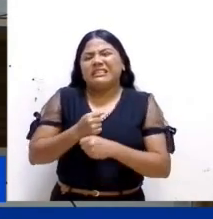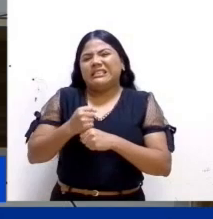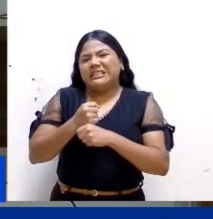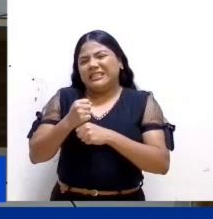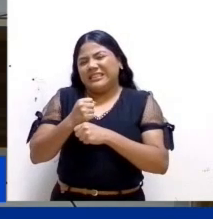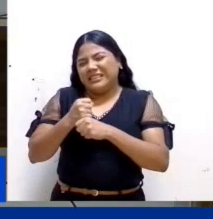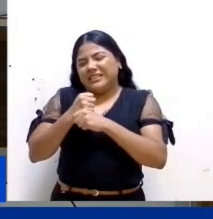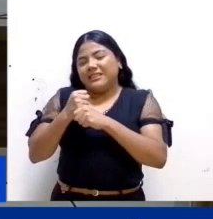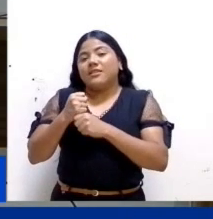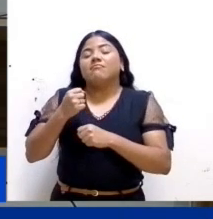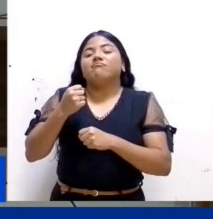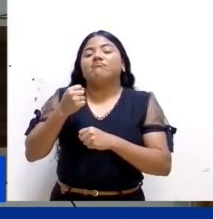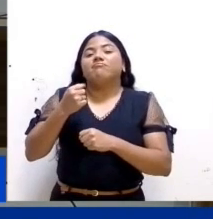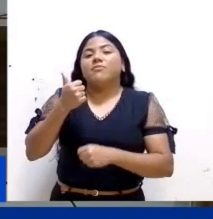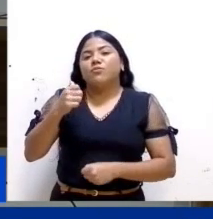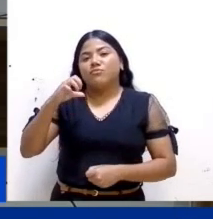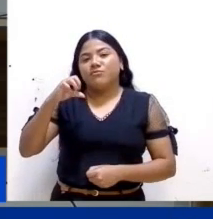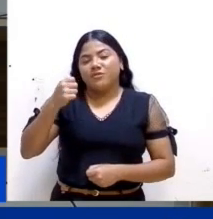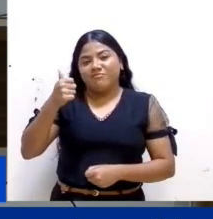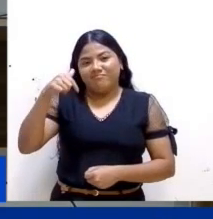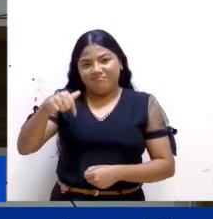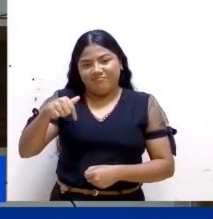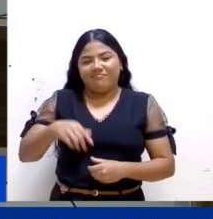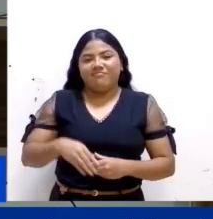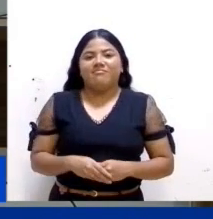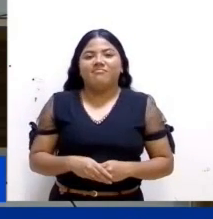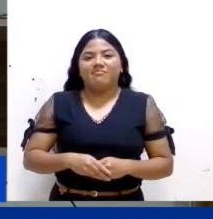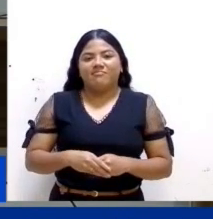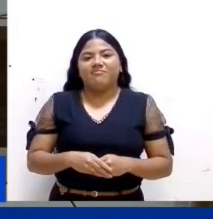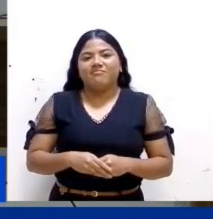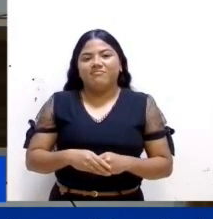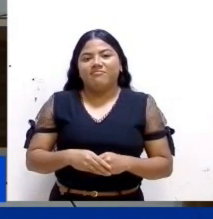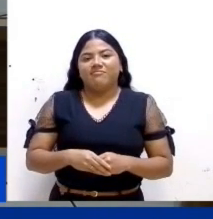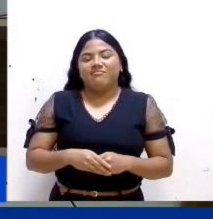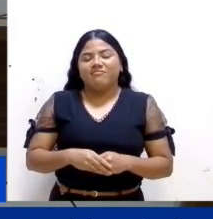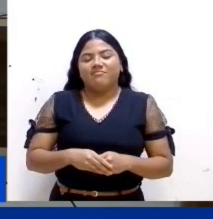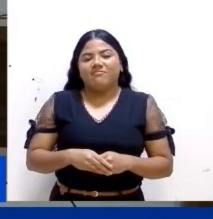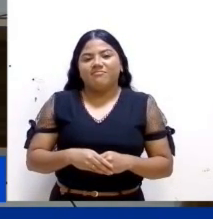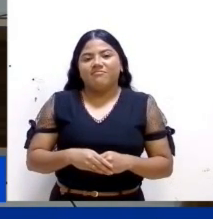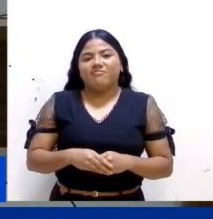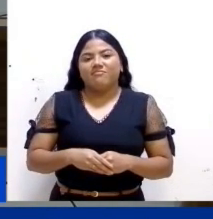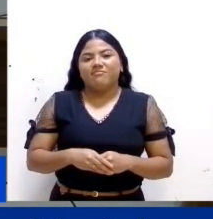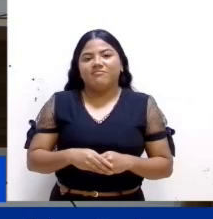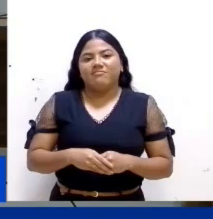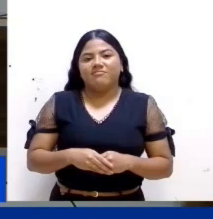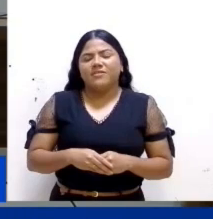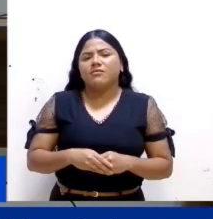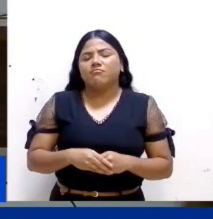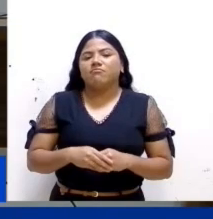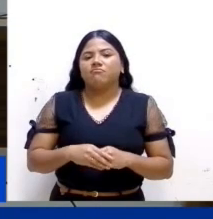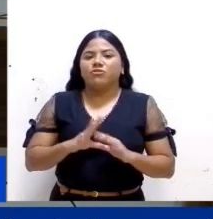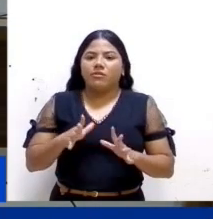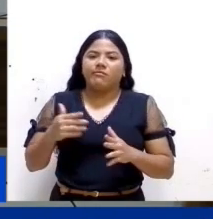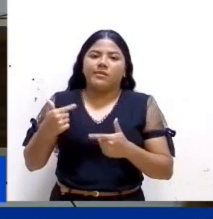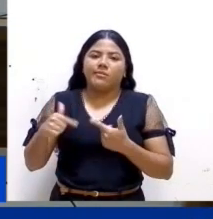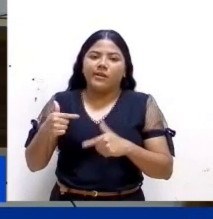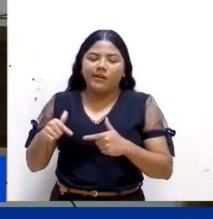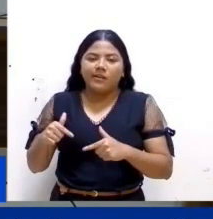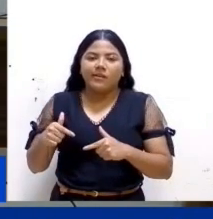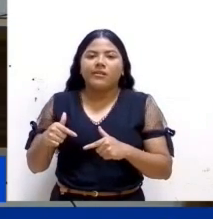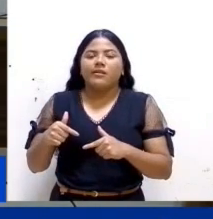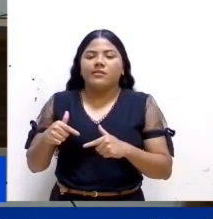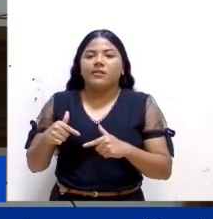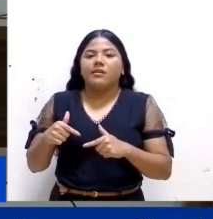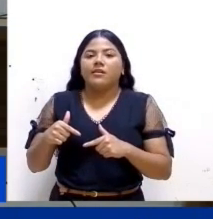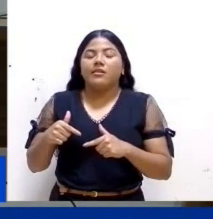passar do tempo, a gente vai até por antiguidade. Chega lá e desempenha essa função, e o desembargador me